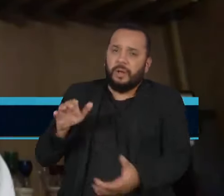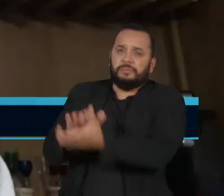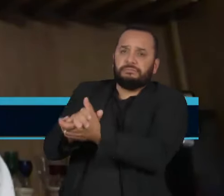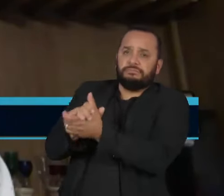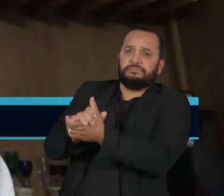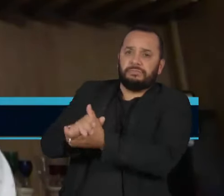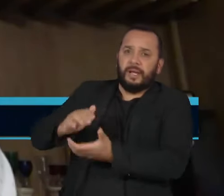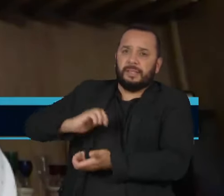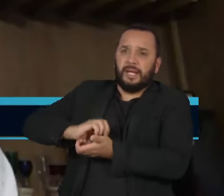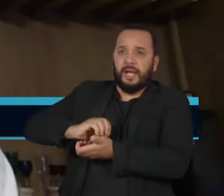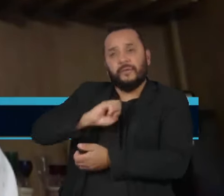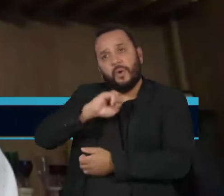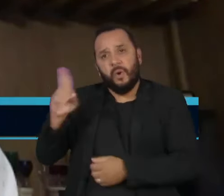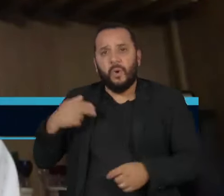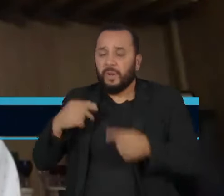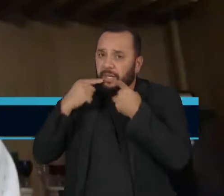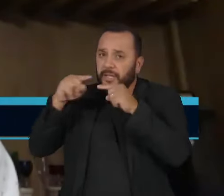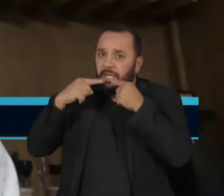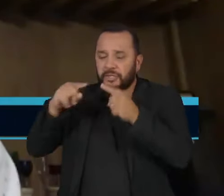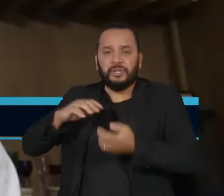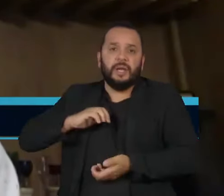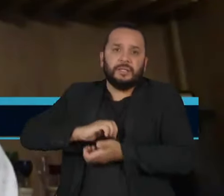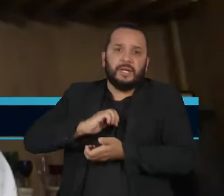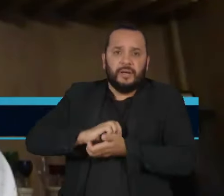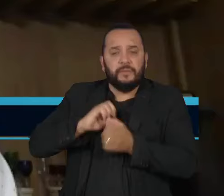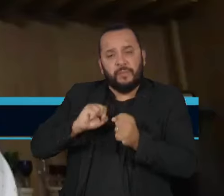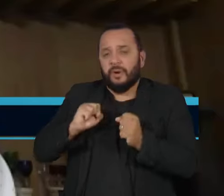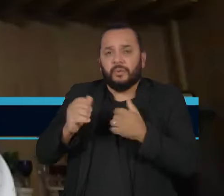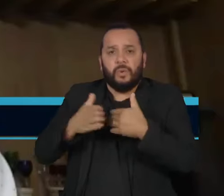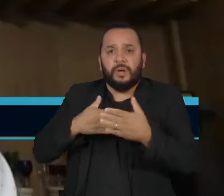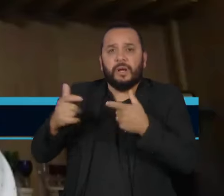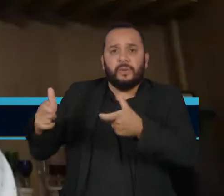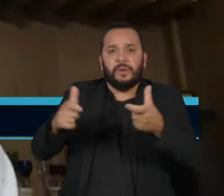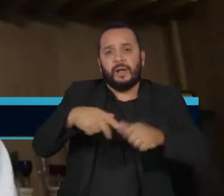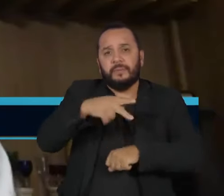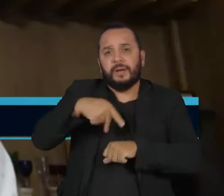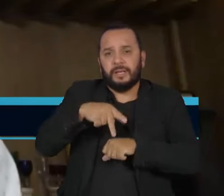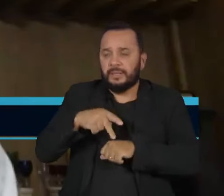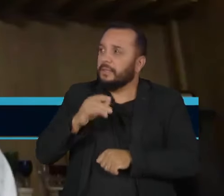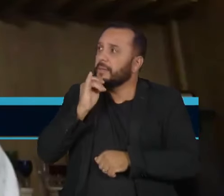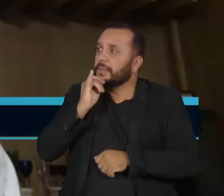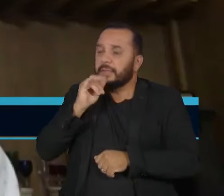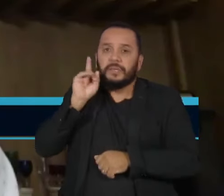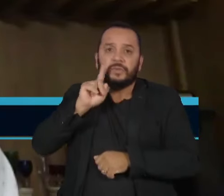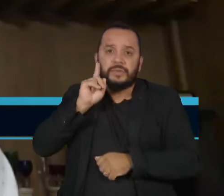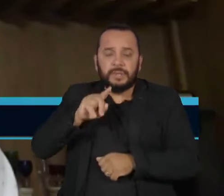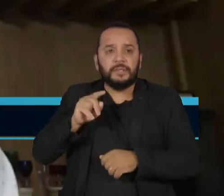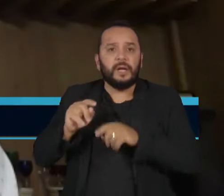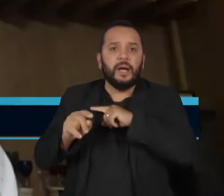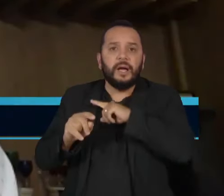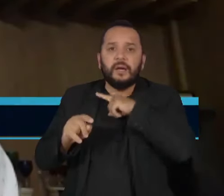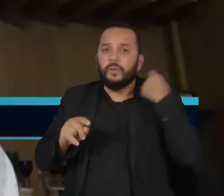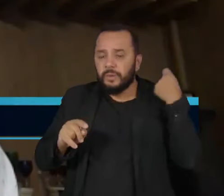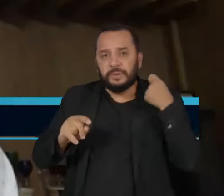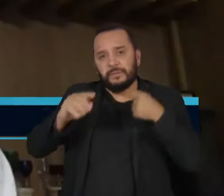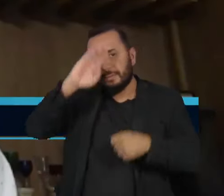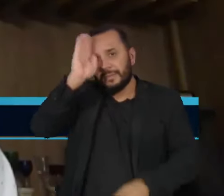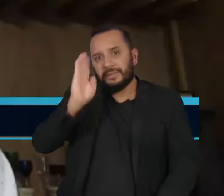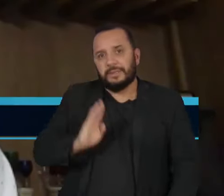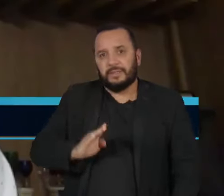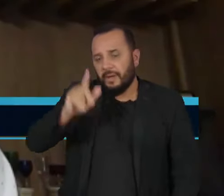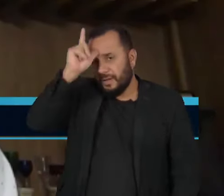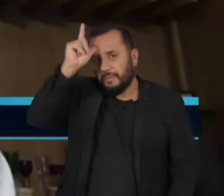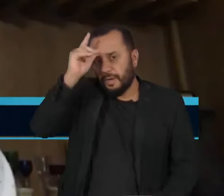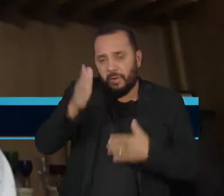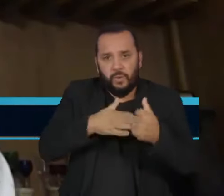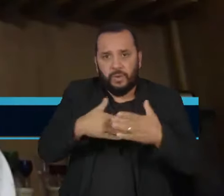eh que vem de um cidadão dos Estados Unidos da Alemanha eh eh da Rússia ou do Brasil eh e muitas das questões que